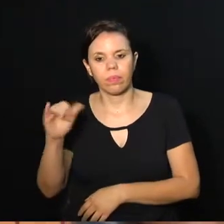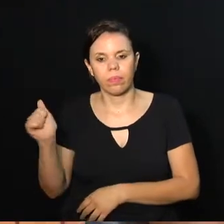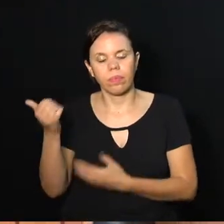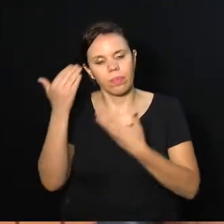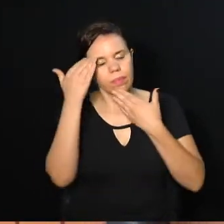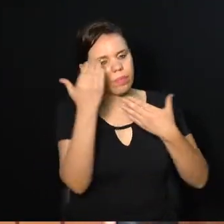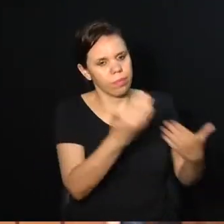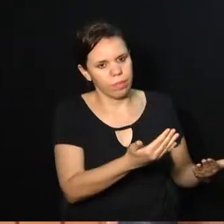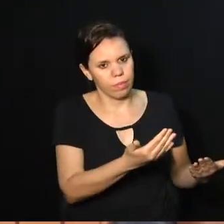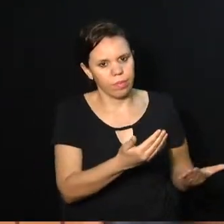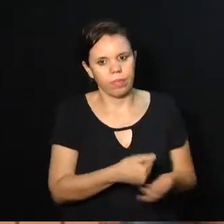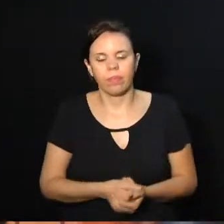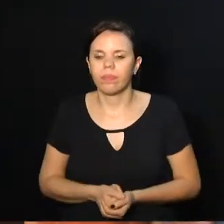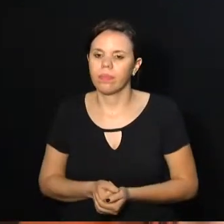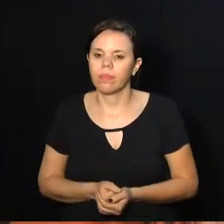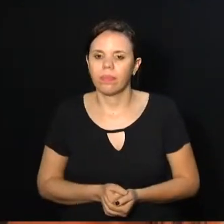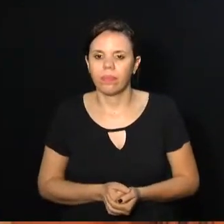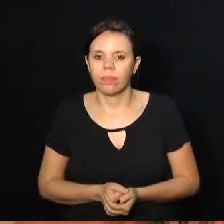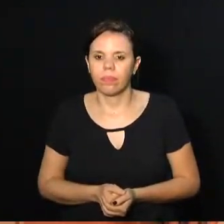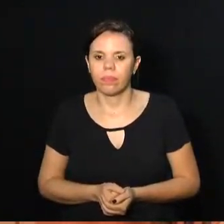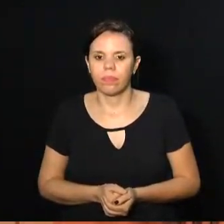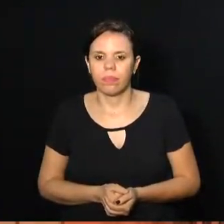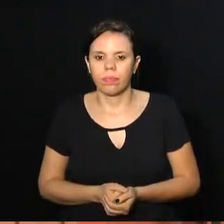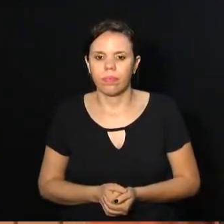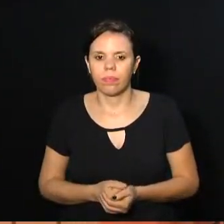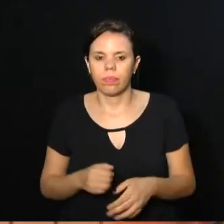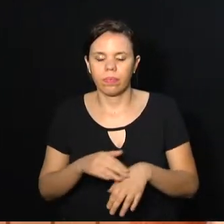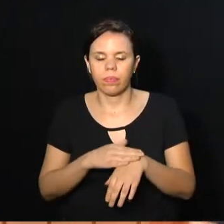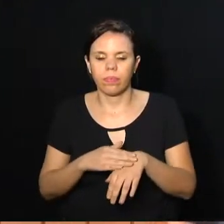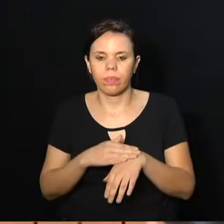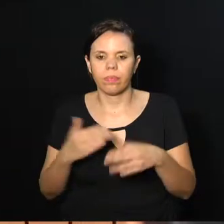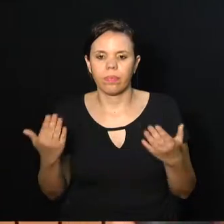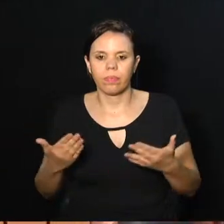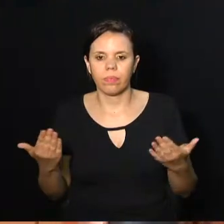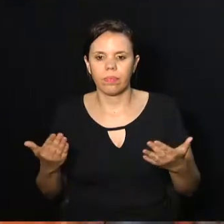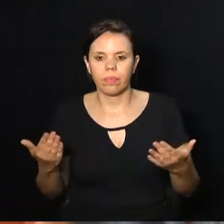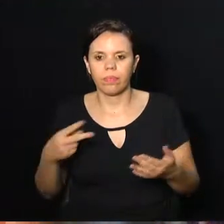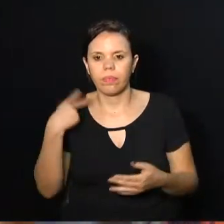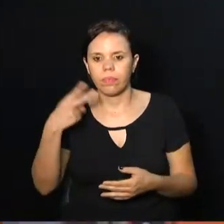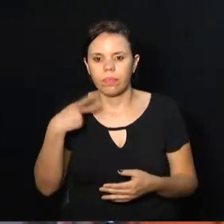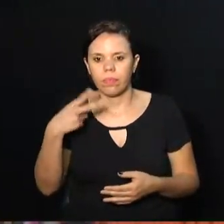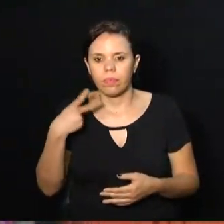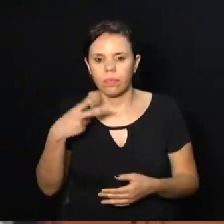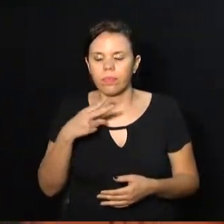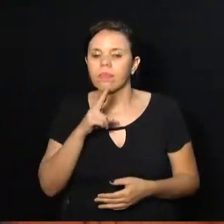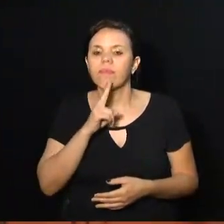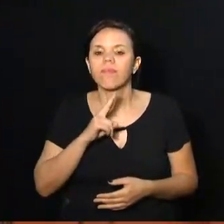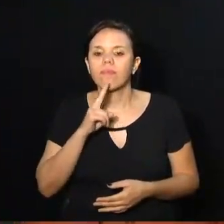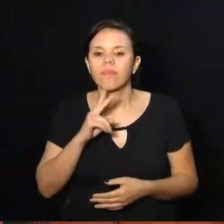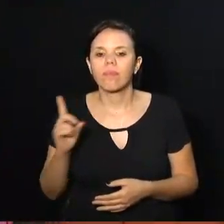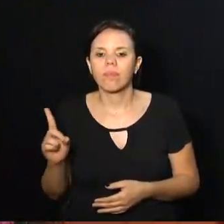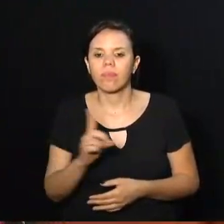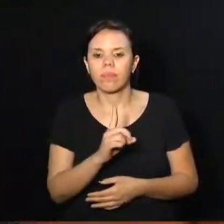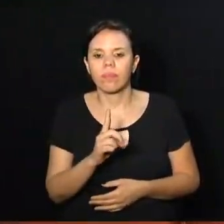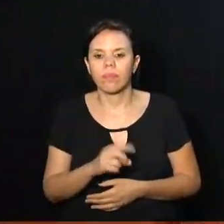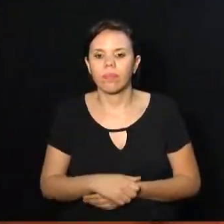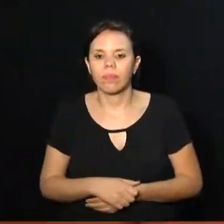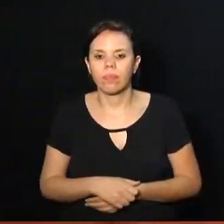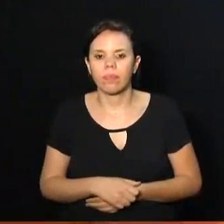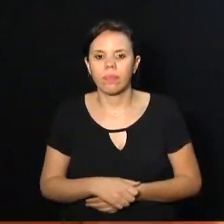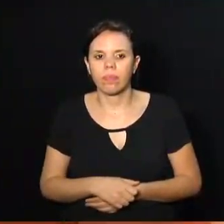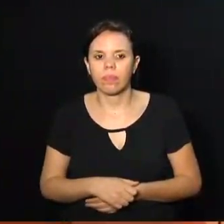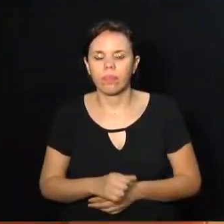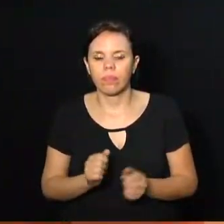obrigada. Obrigada mesmo. E nós vamos conversar agora com o vereador Nelson Osseri, ele já está aqui ao meu